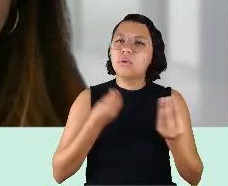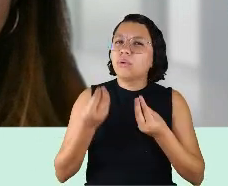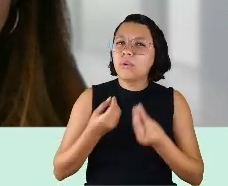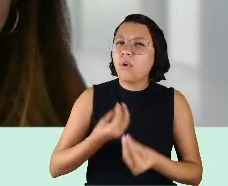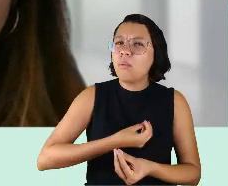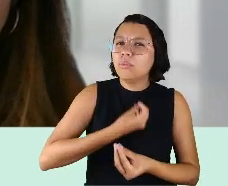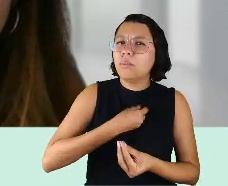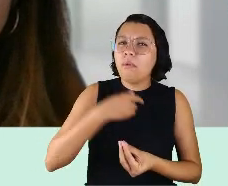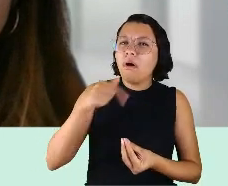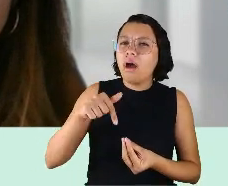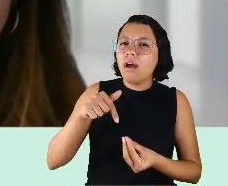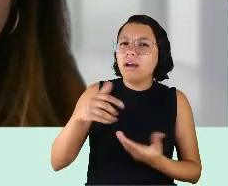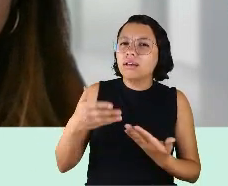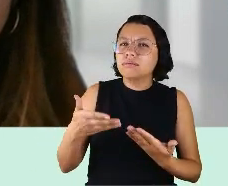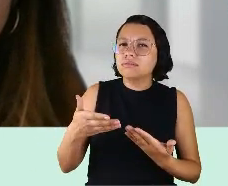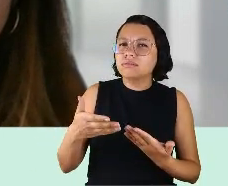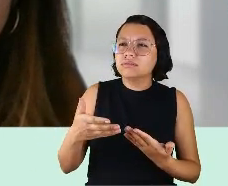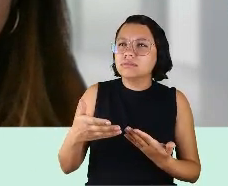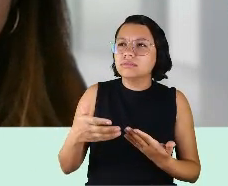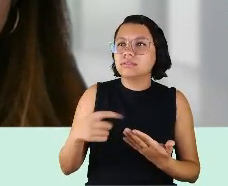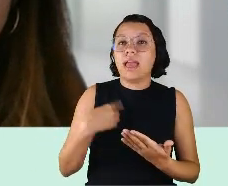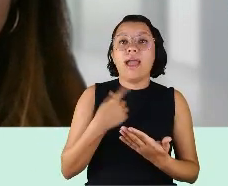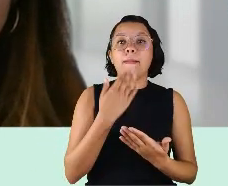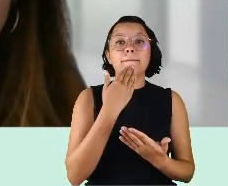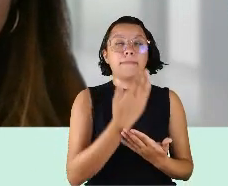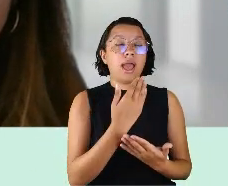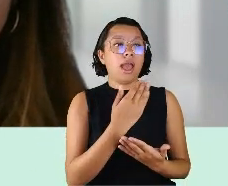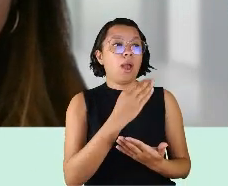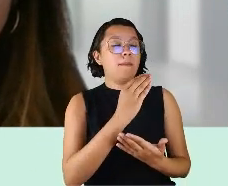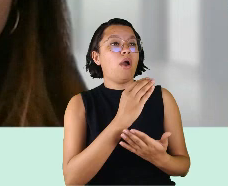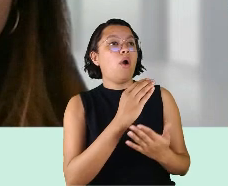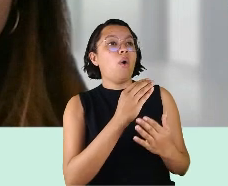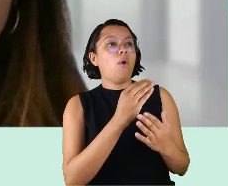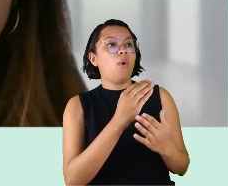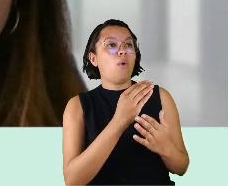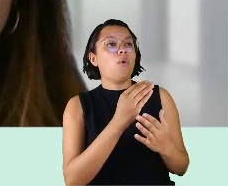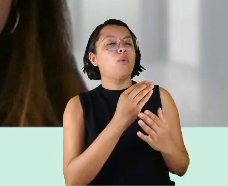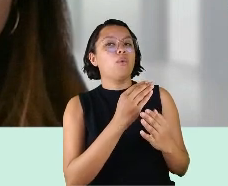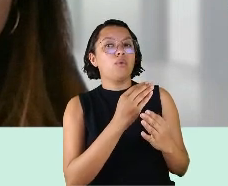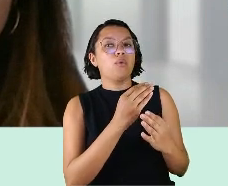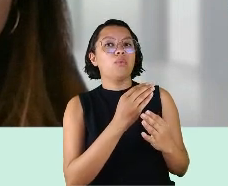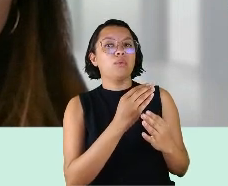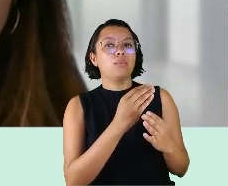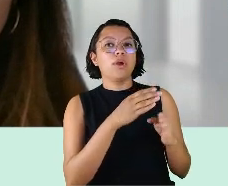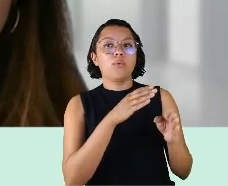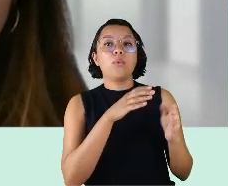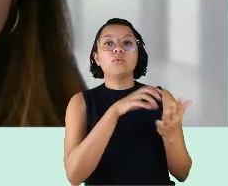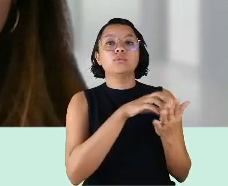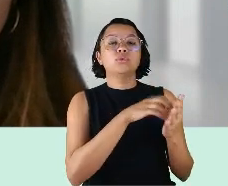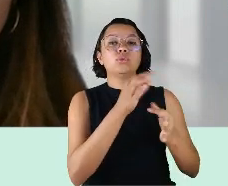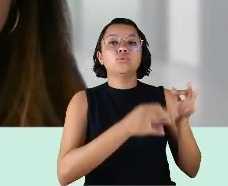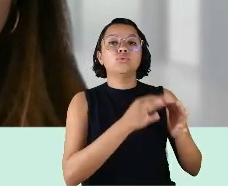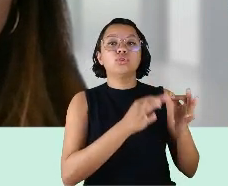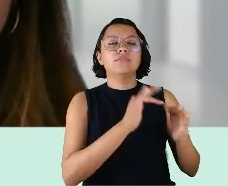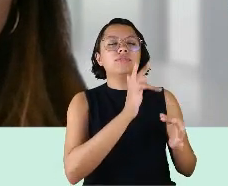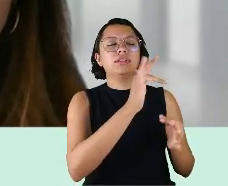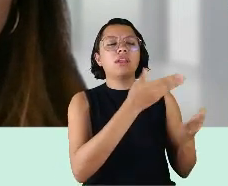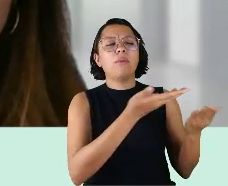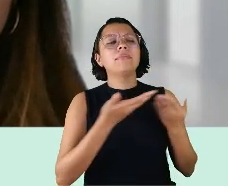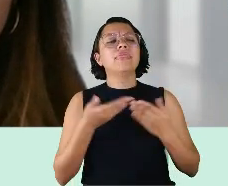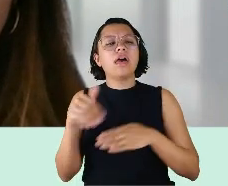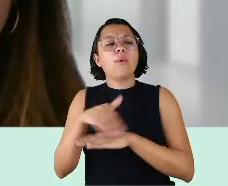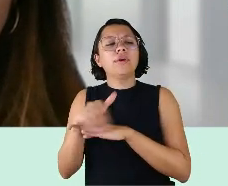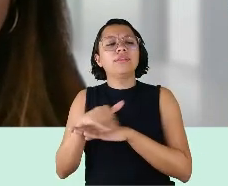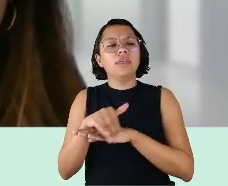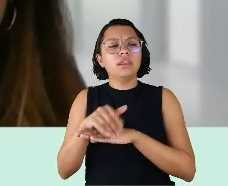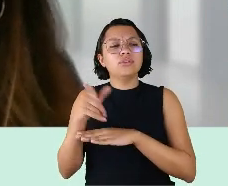mora aqui. Aí a gente pede ao Conselho da Justiça Federal aqui, né, que